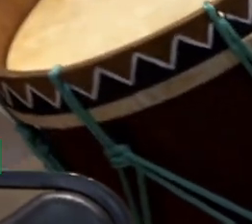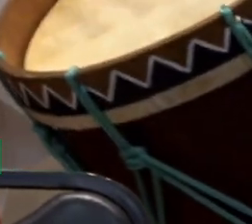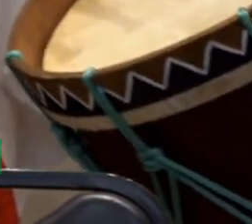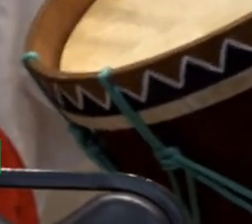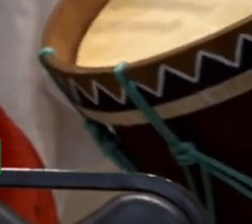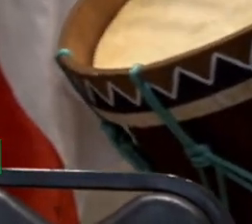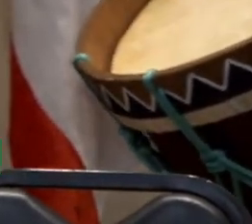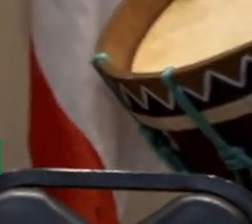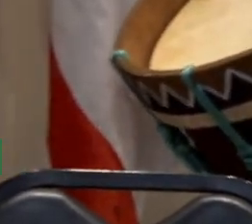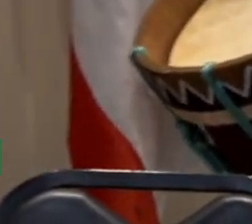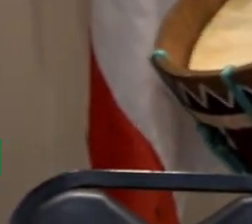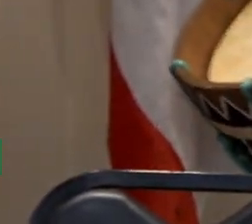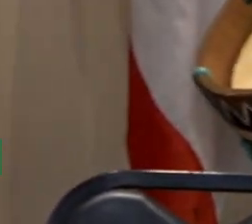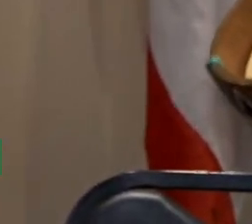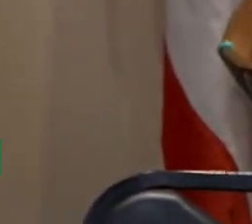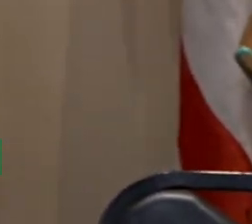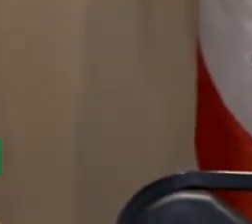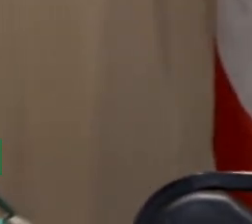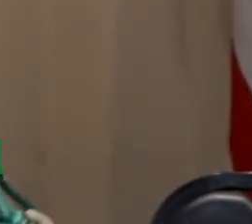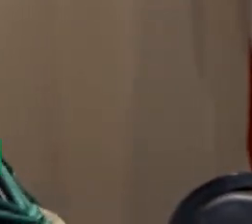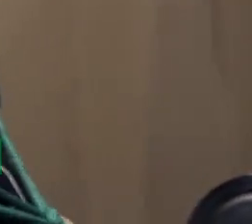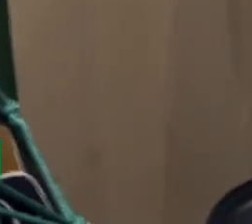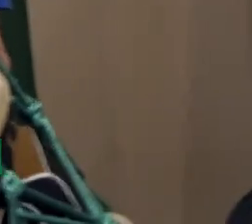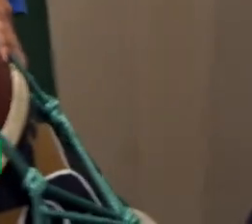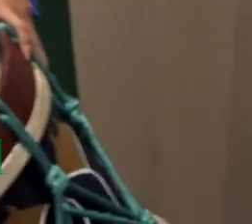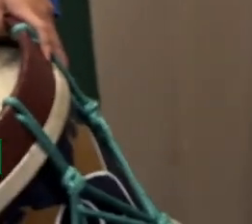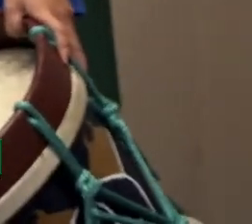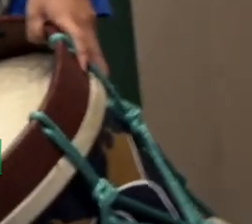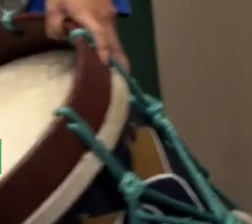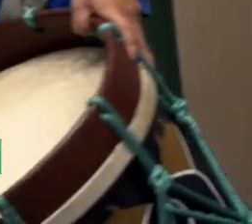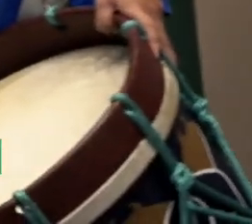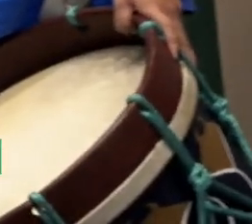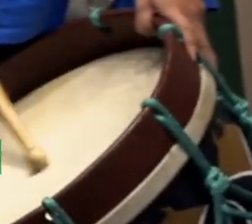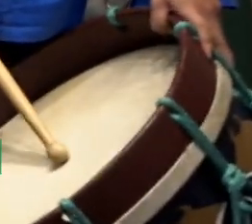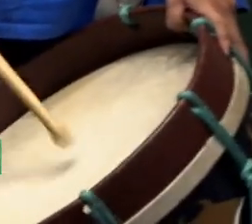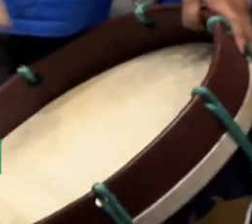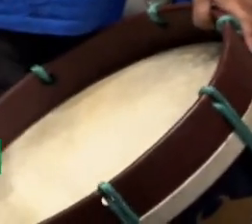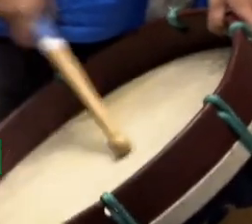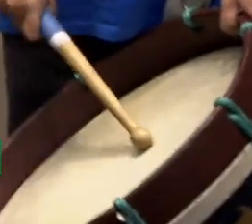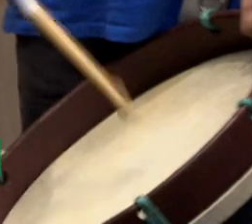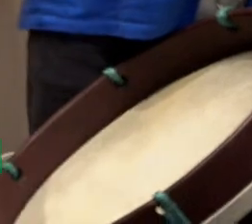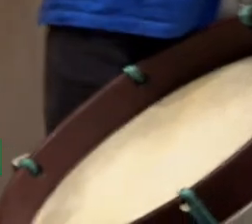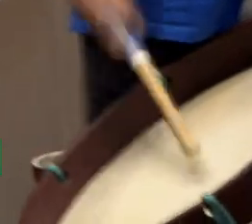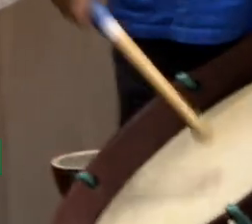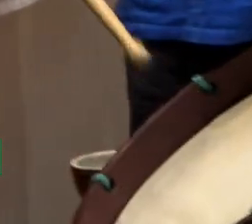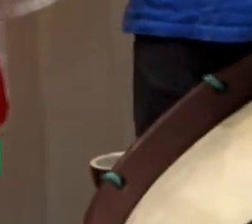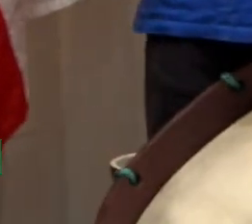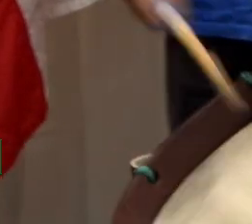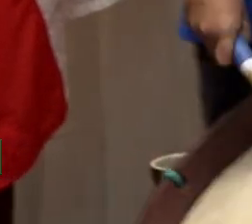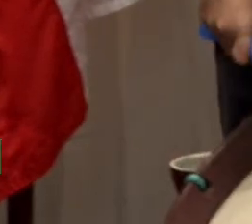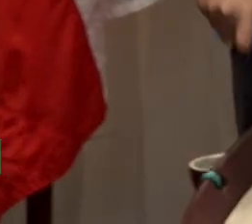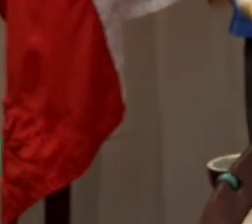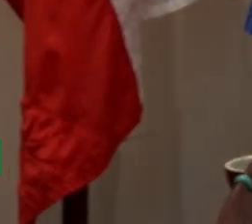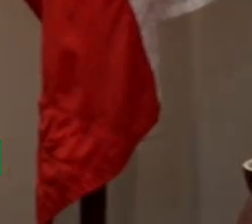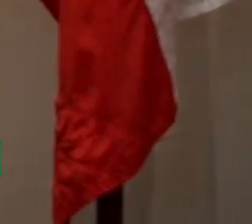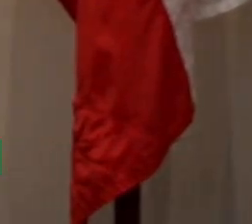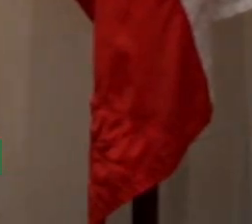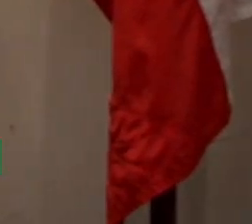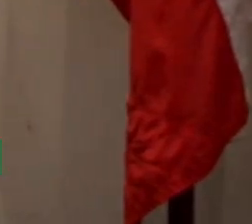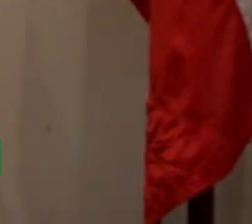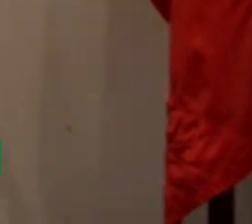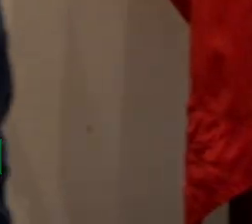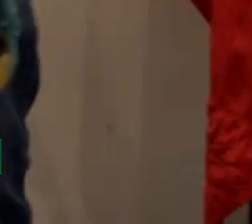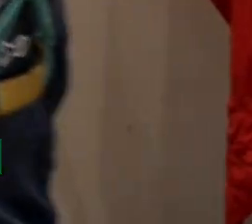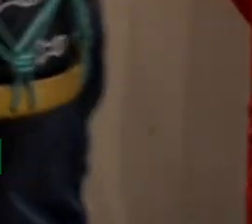Elas vivem em rios e lagoas costeiras, mas no inverno elas ligeiras vão pro mar